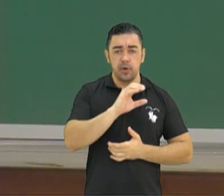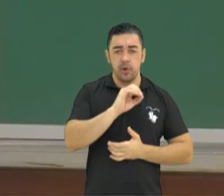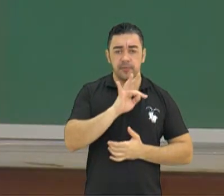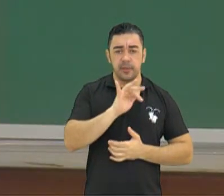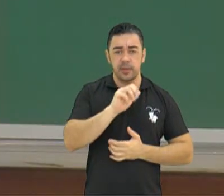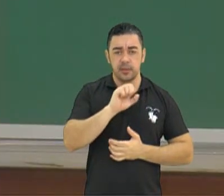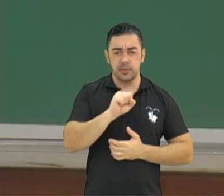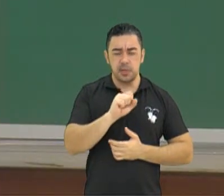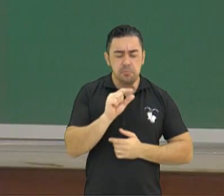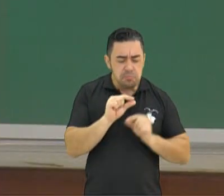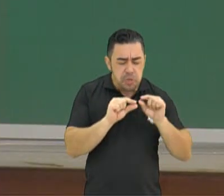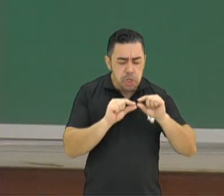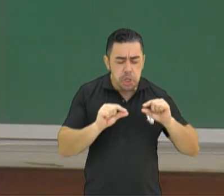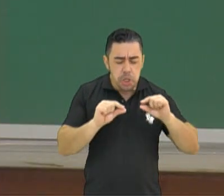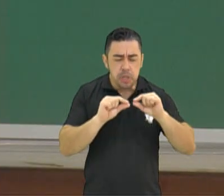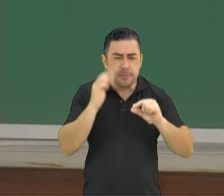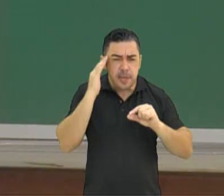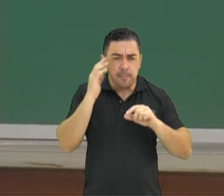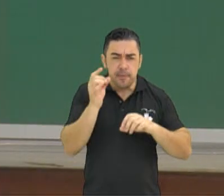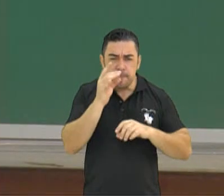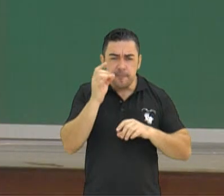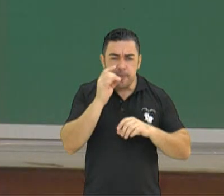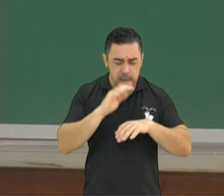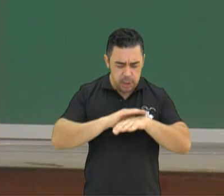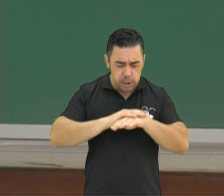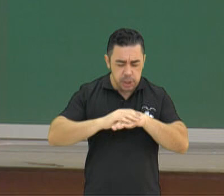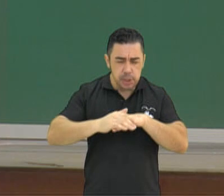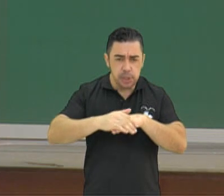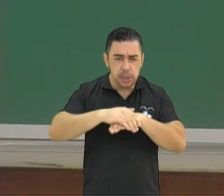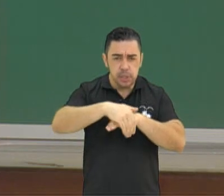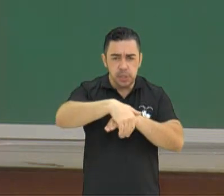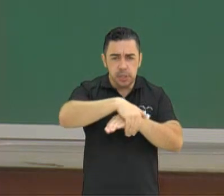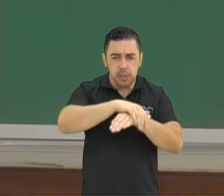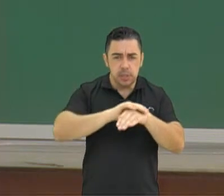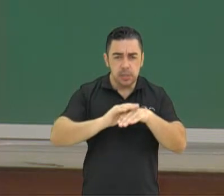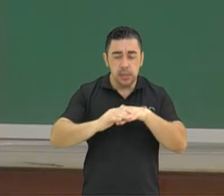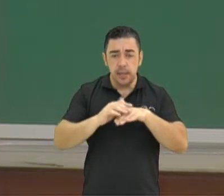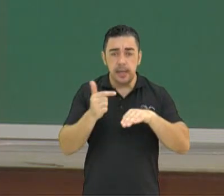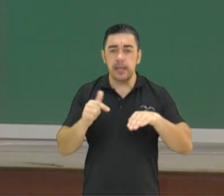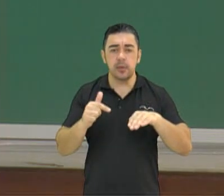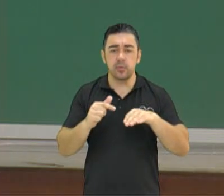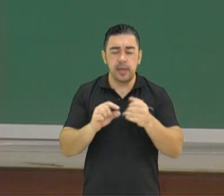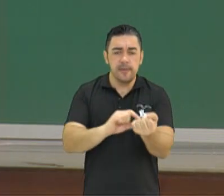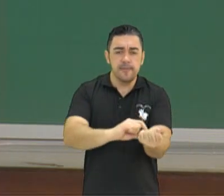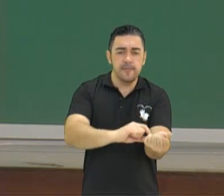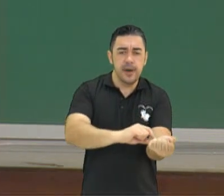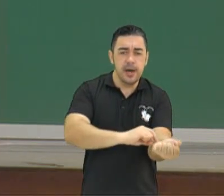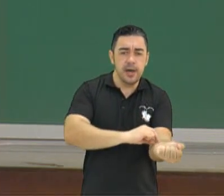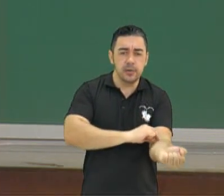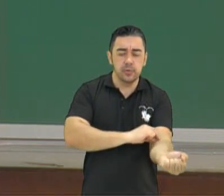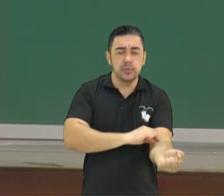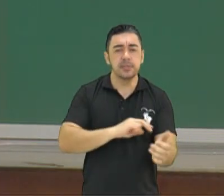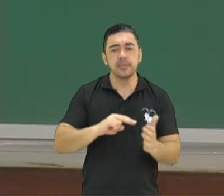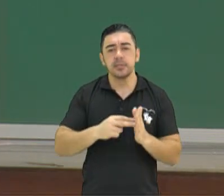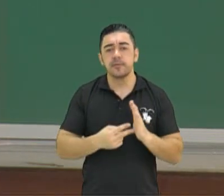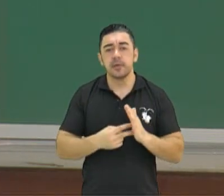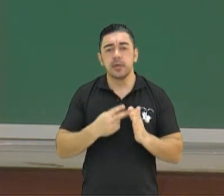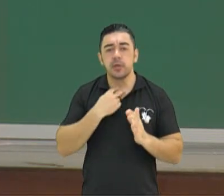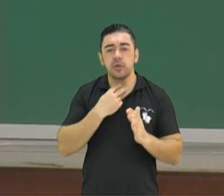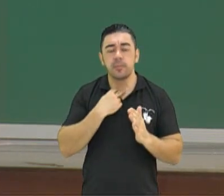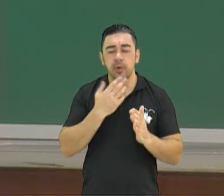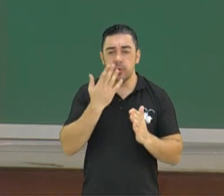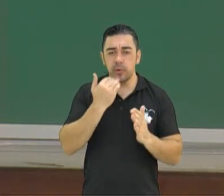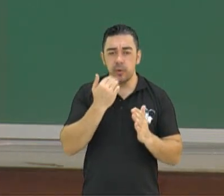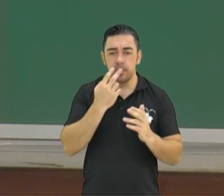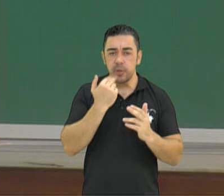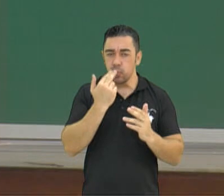musgos pequenininhos, lembra? Eles não têm sistema vascular. Se eles não têm sistema vascular, isso significa que eles não podem levar